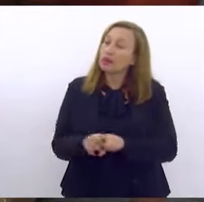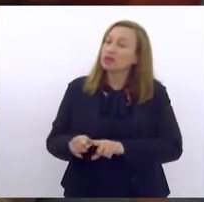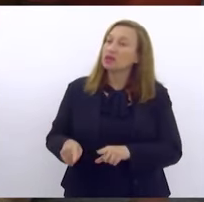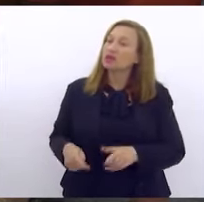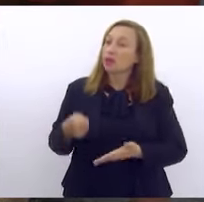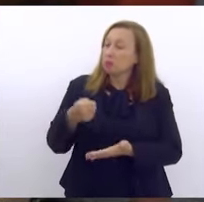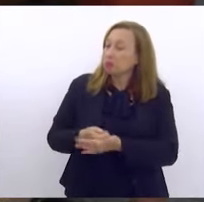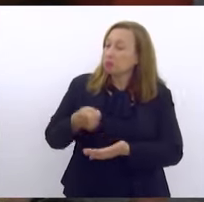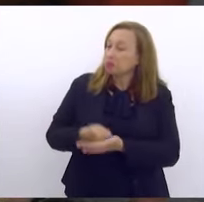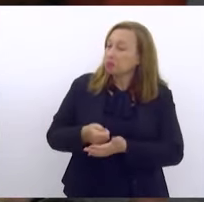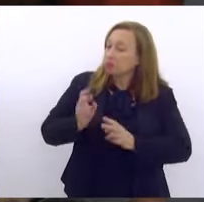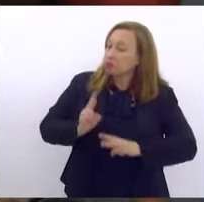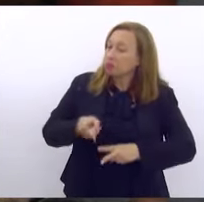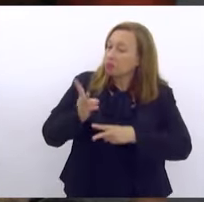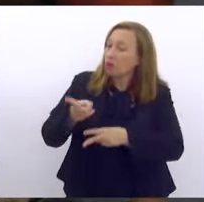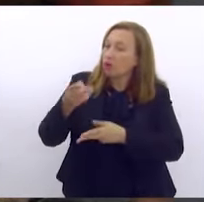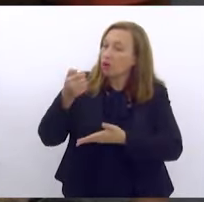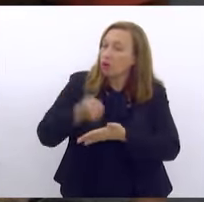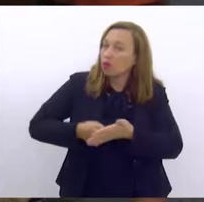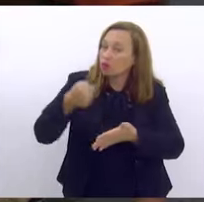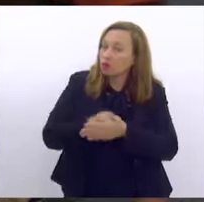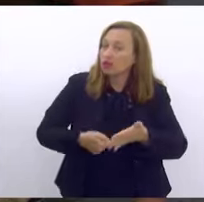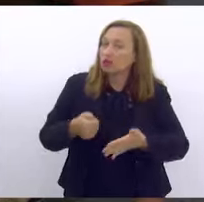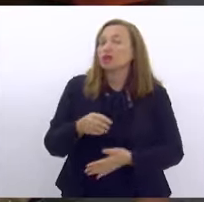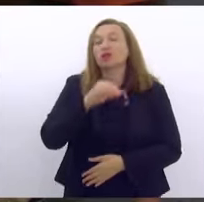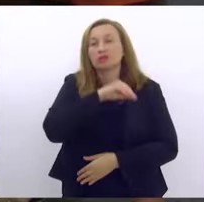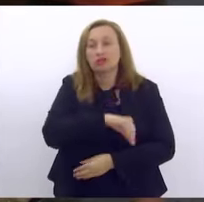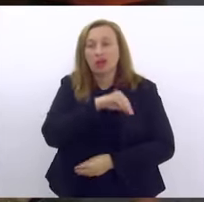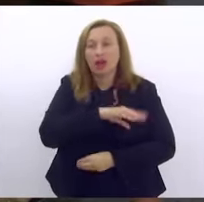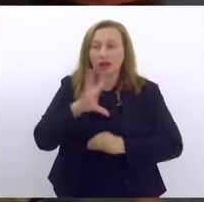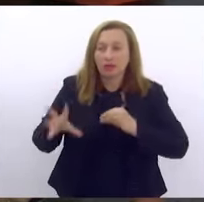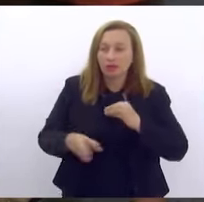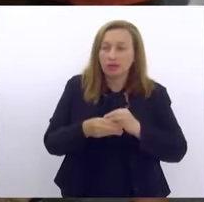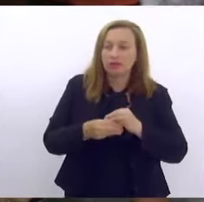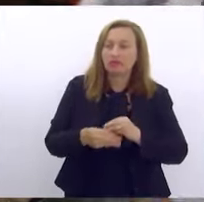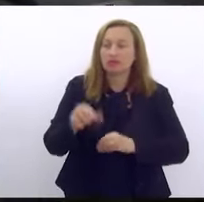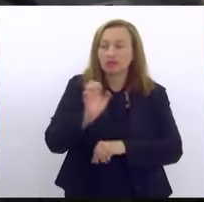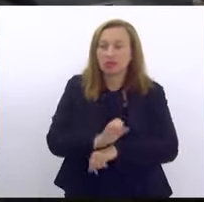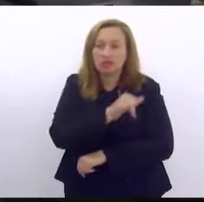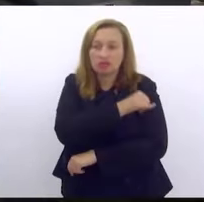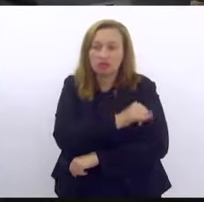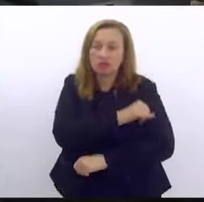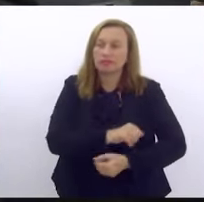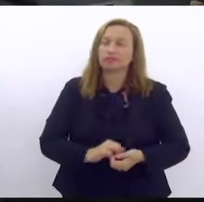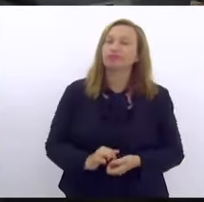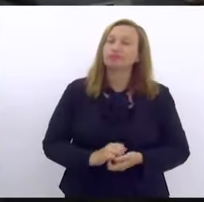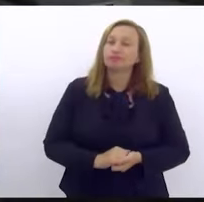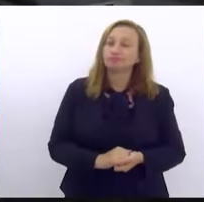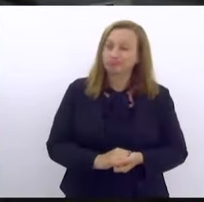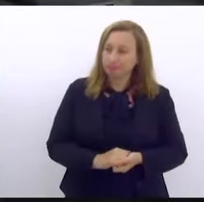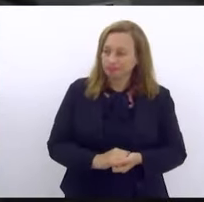de continuarmos lutando pelo piso no Estado do Rio de Janeiro.